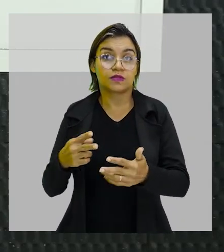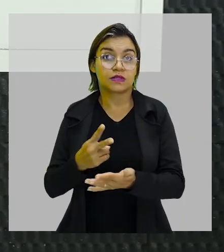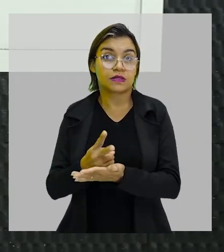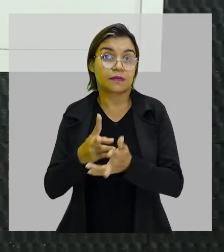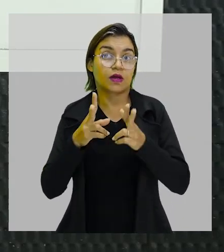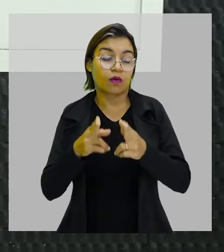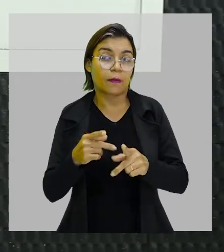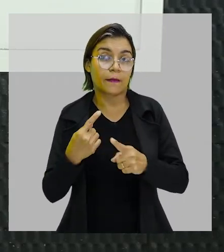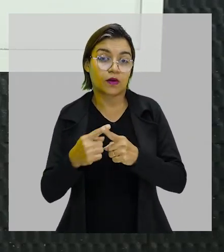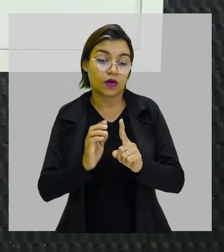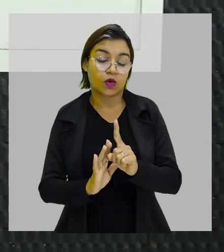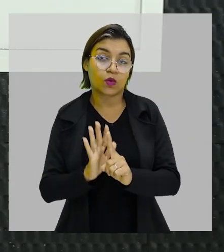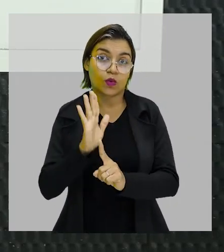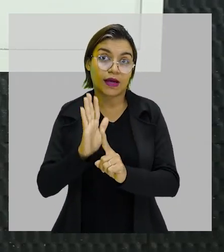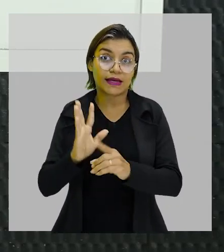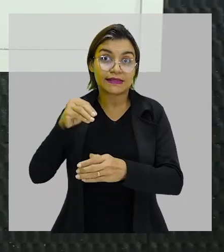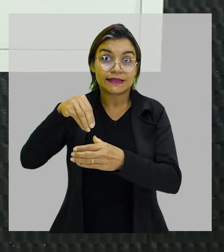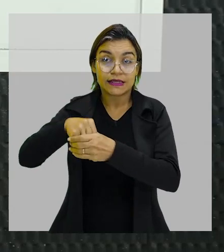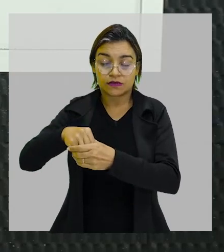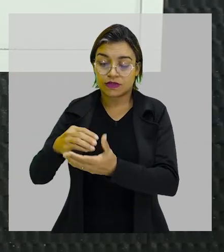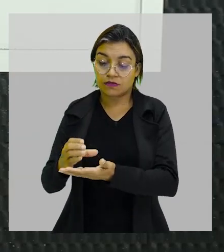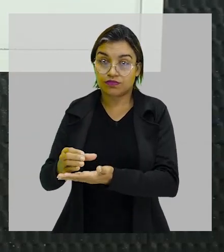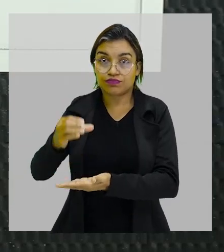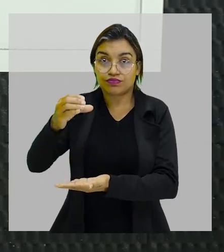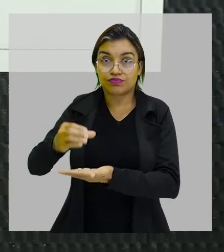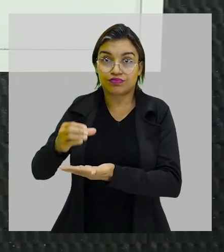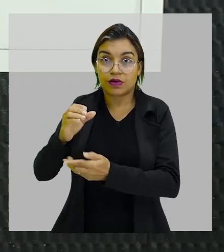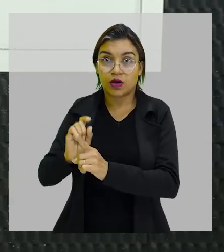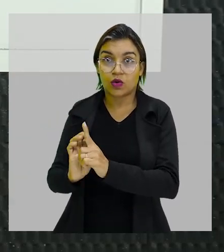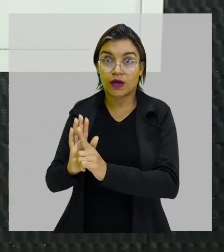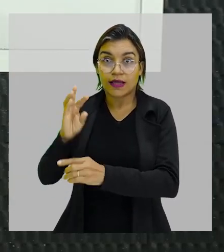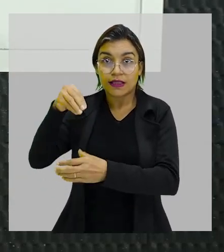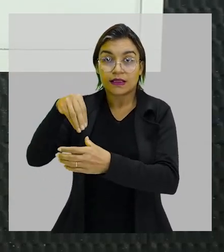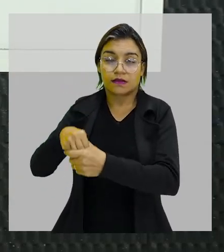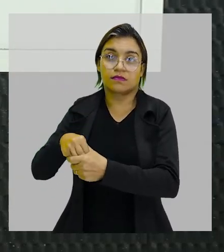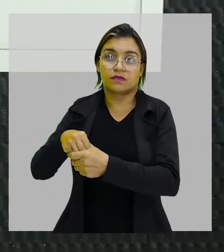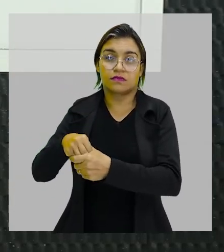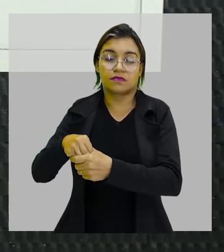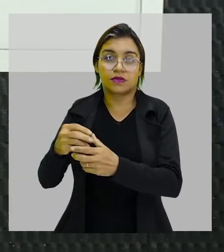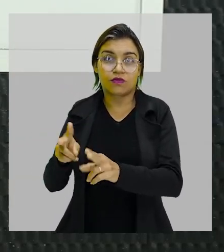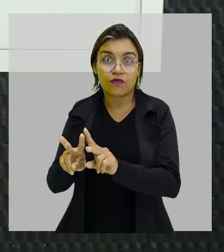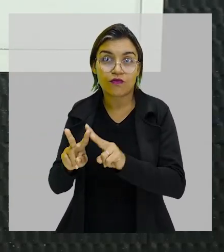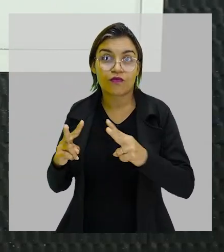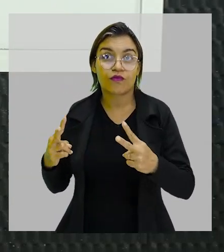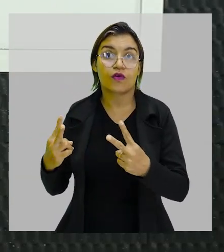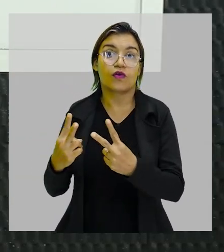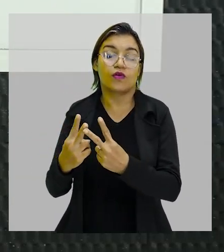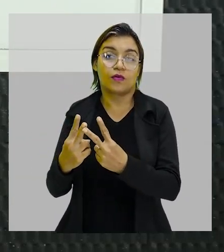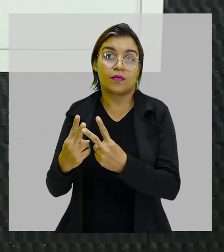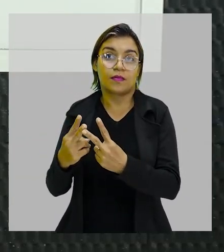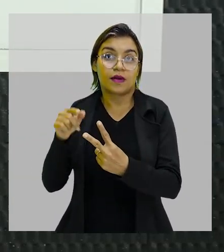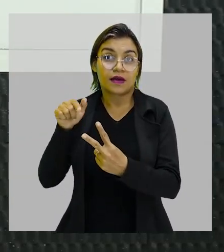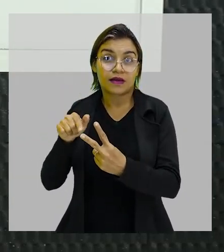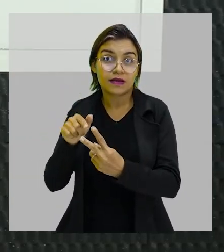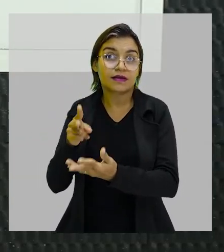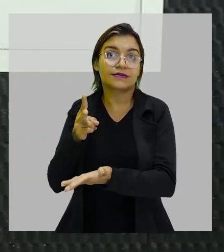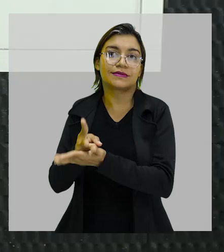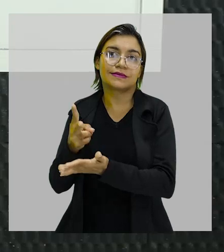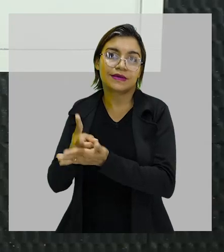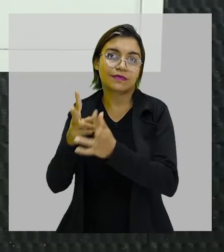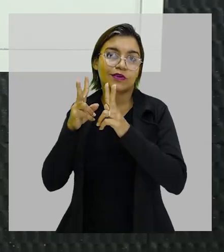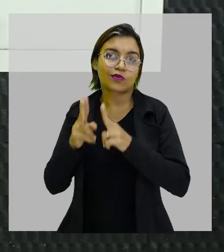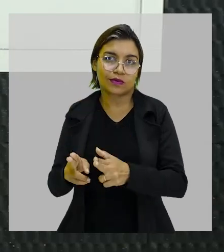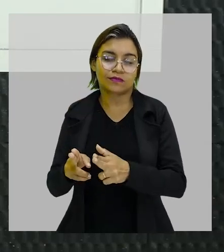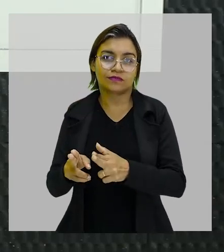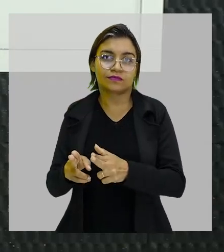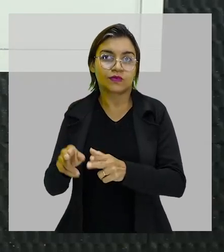porque o gás ele está dentro desse recipiente, então ele vai atuar em todo o volume. Só que o volume não muda. Se o volume não muda,